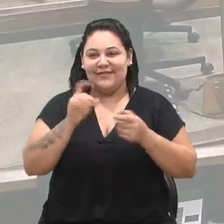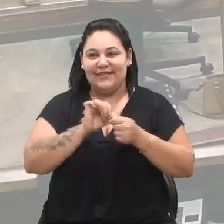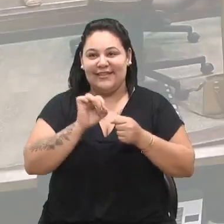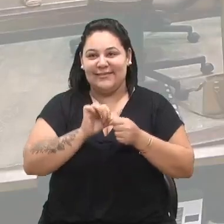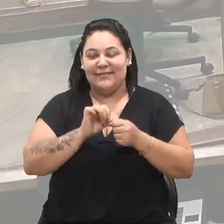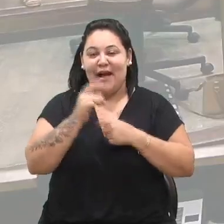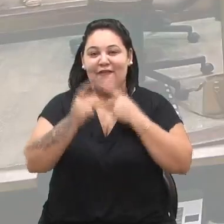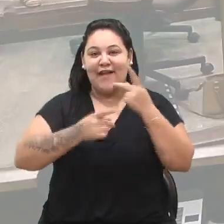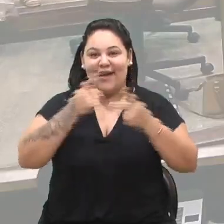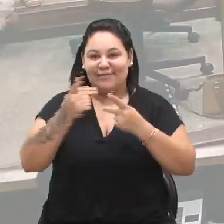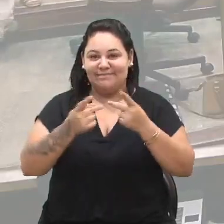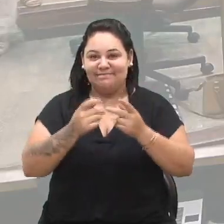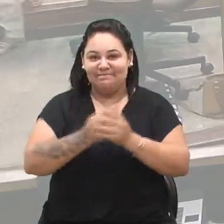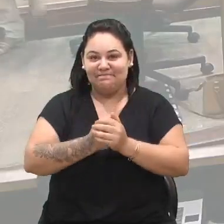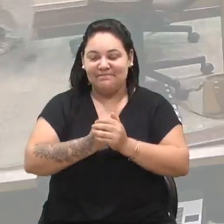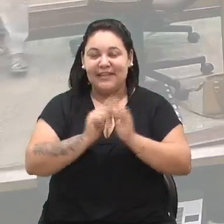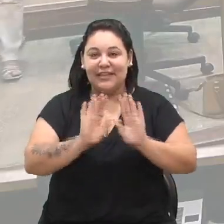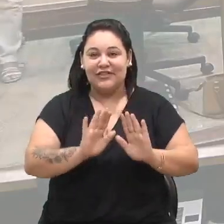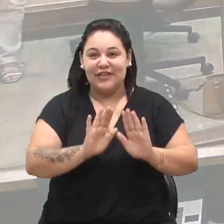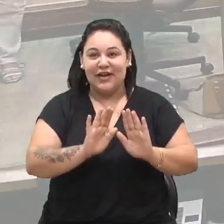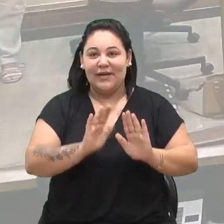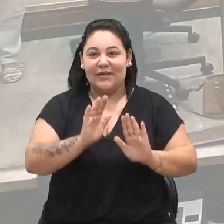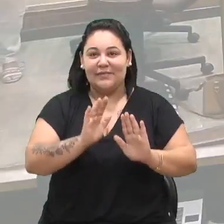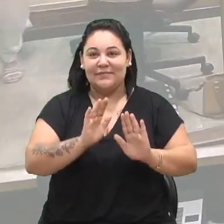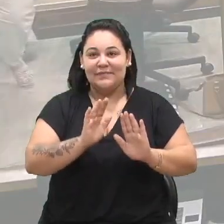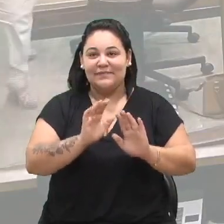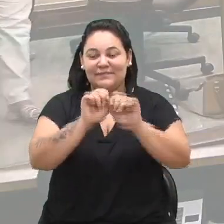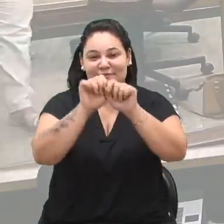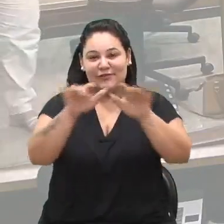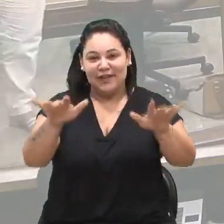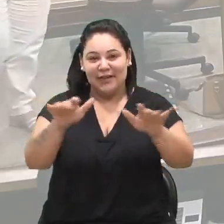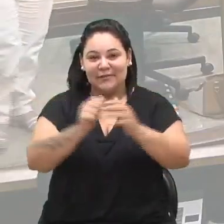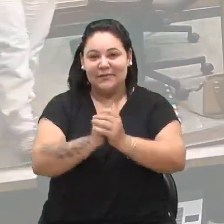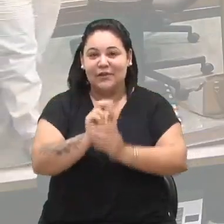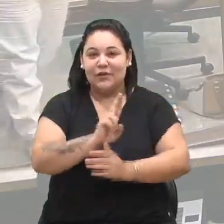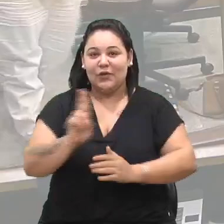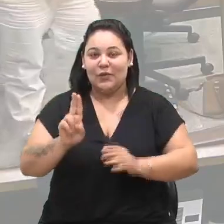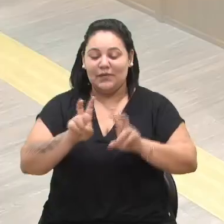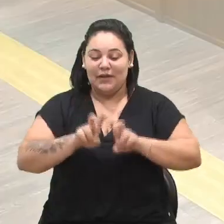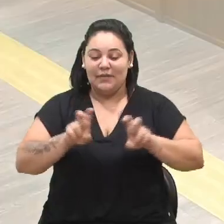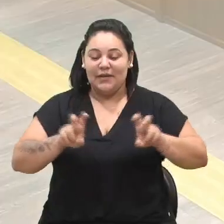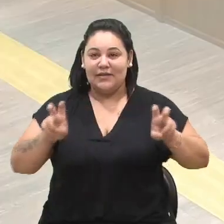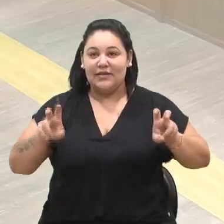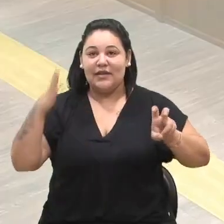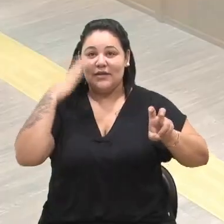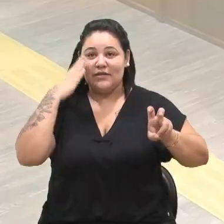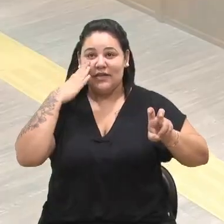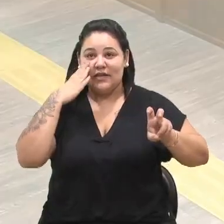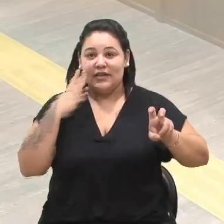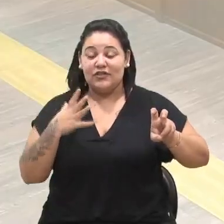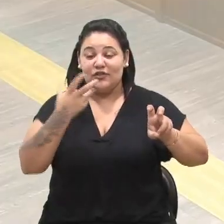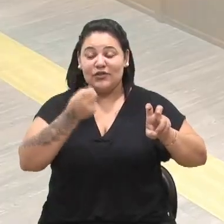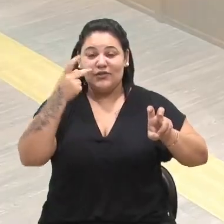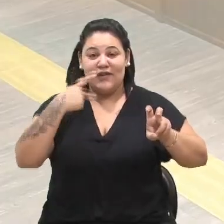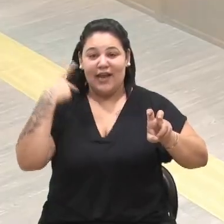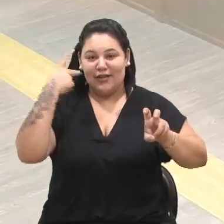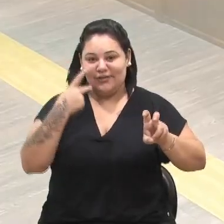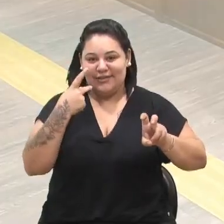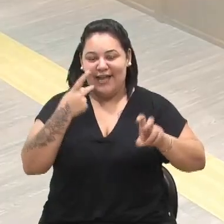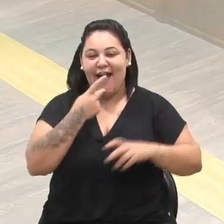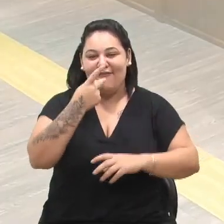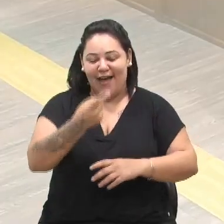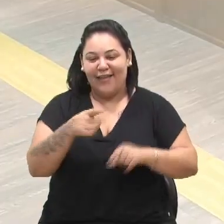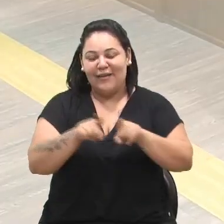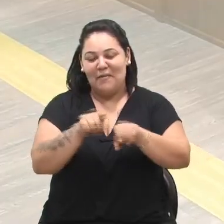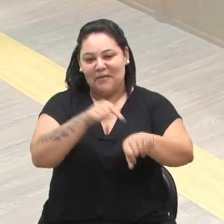deixar isso ainda publicamente. Dizer que, em nome da mesa diretora, eu sei que essa é a fala de todos os vereadores, né, nesse momento